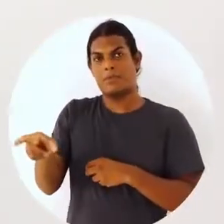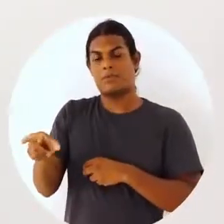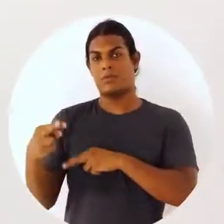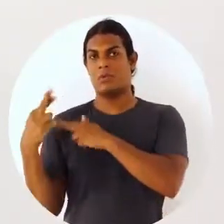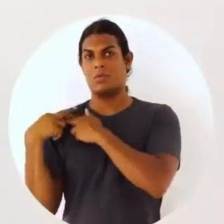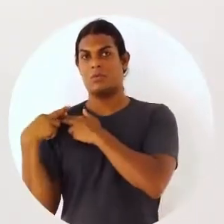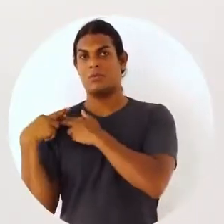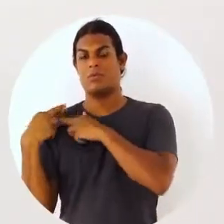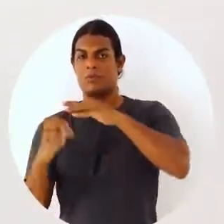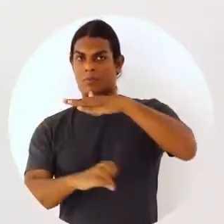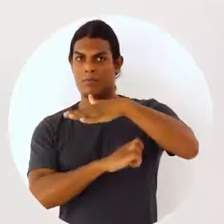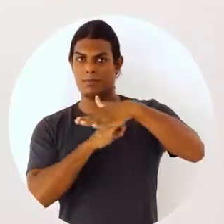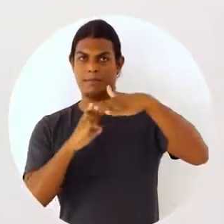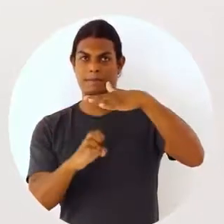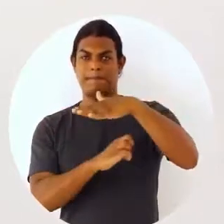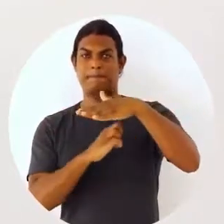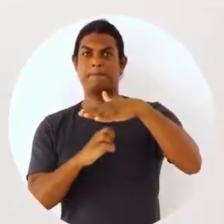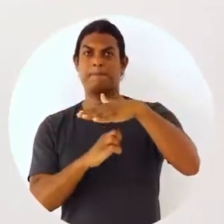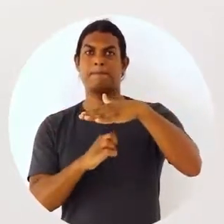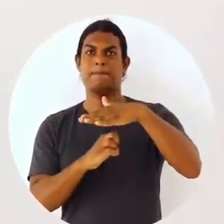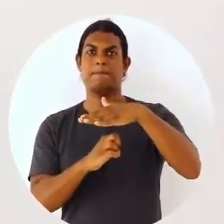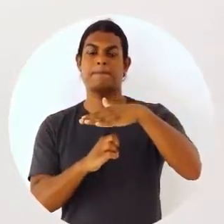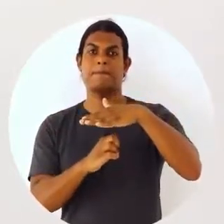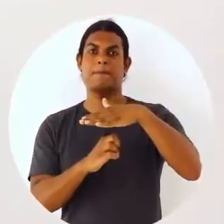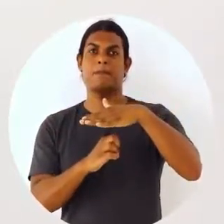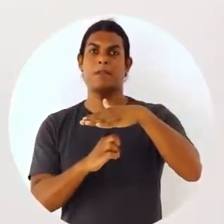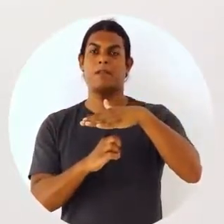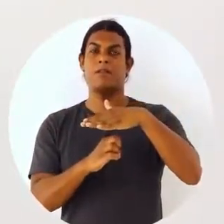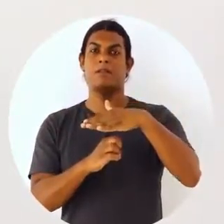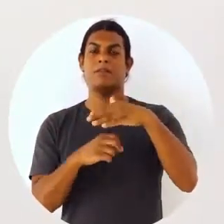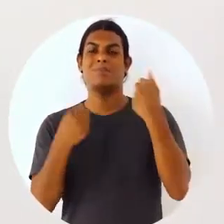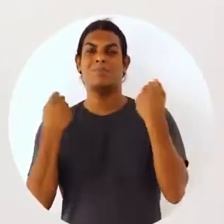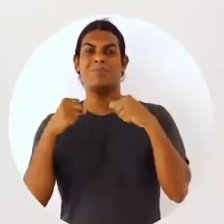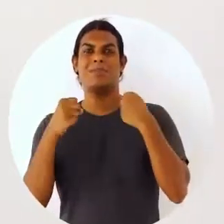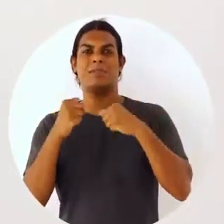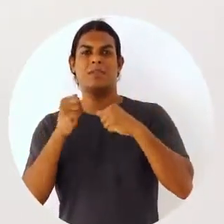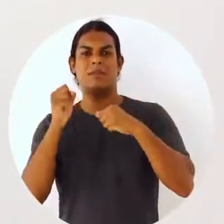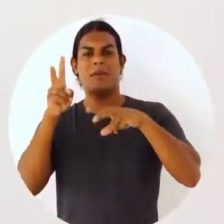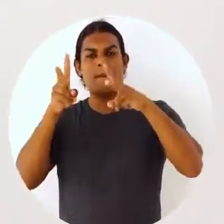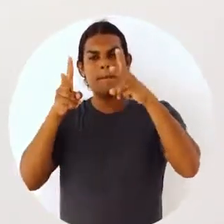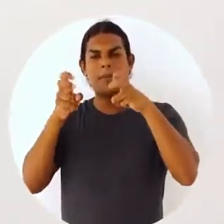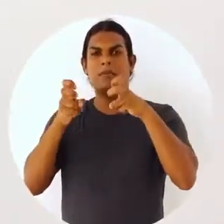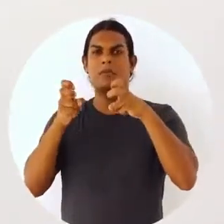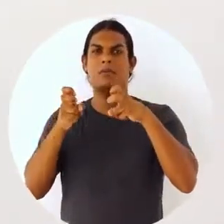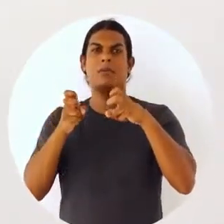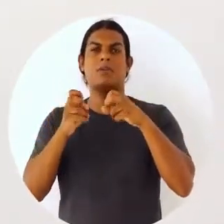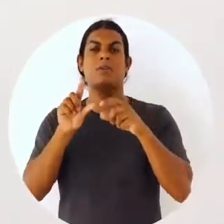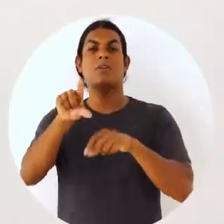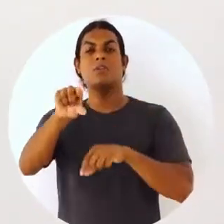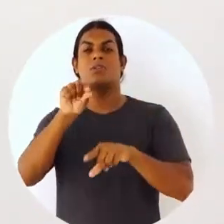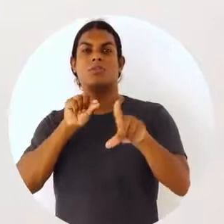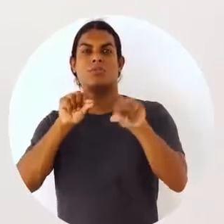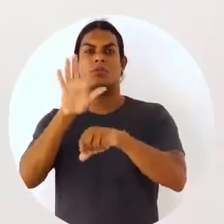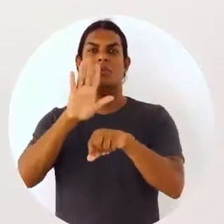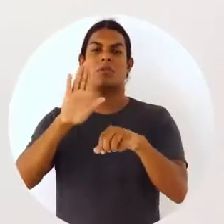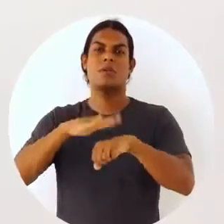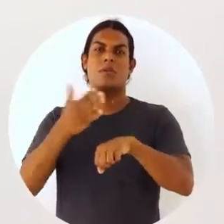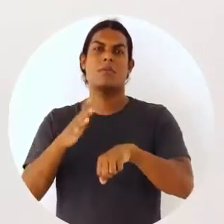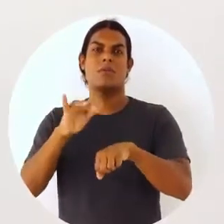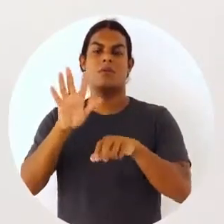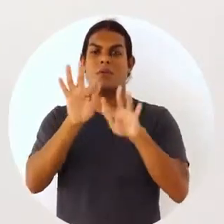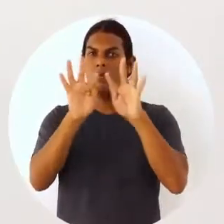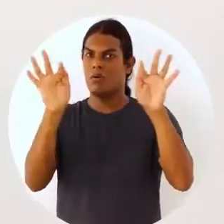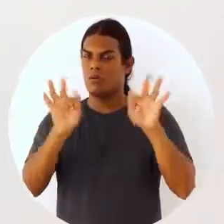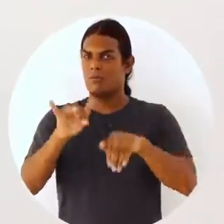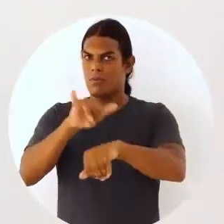da indústria, ele pudesse identificar, de fato, qual a única melhor maneira de se desenvolver